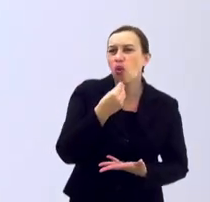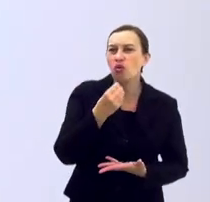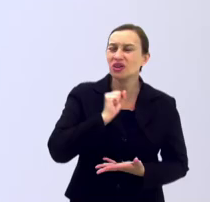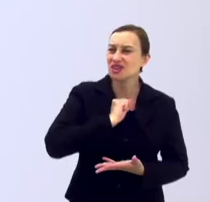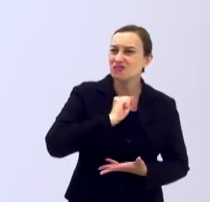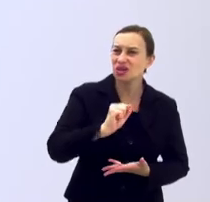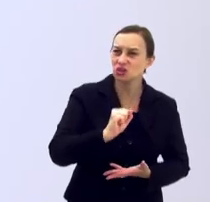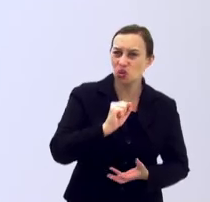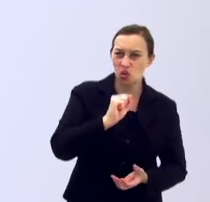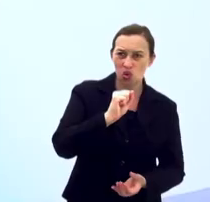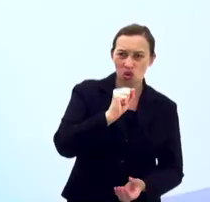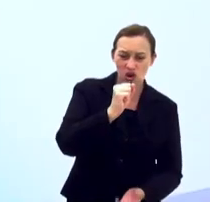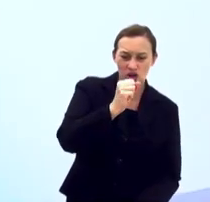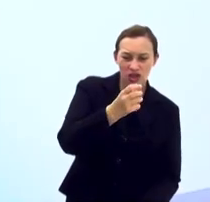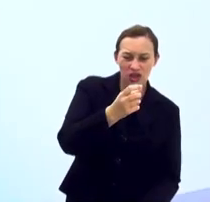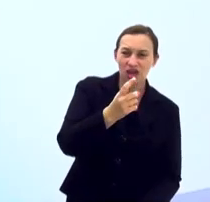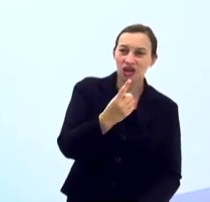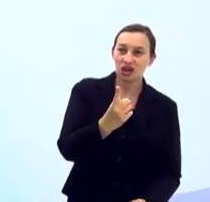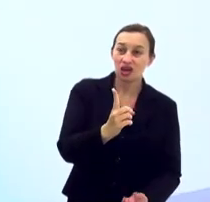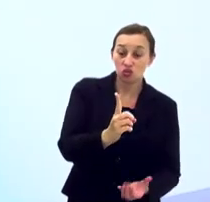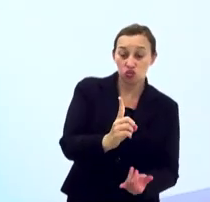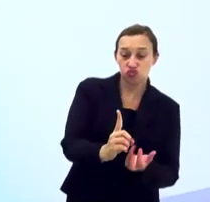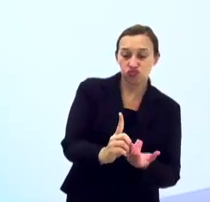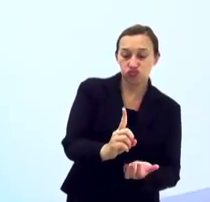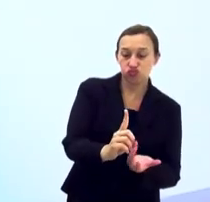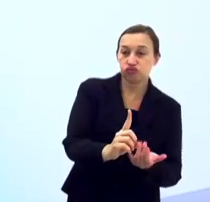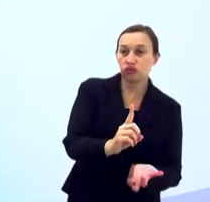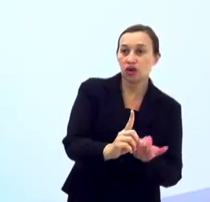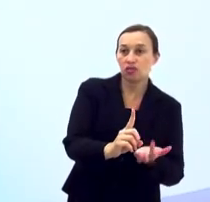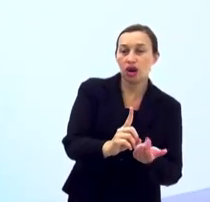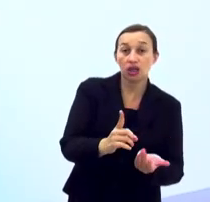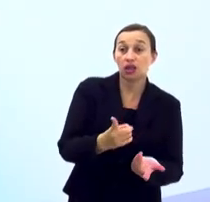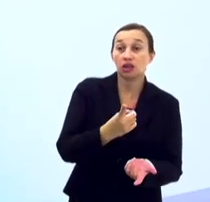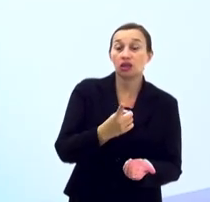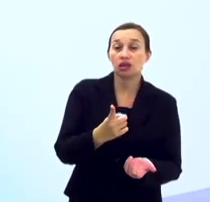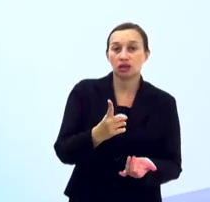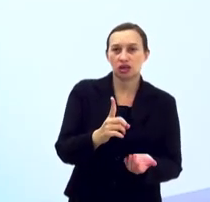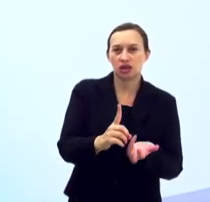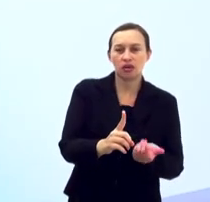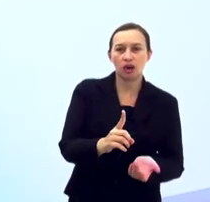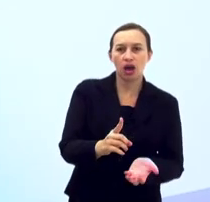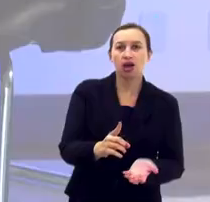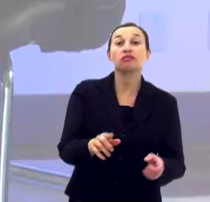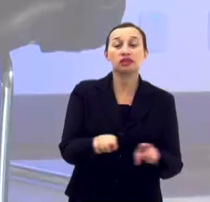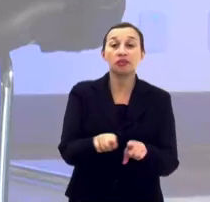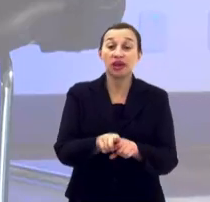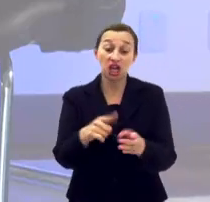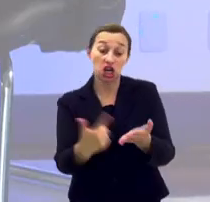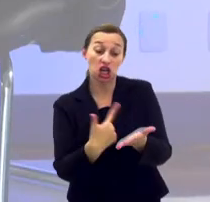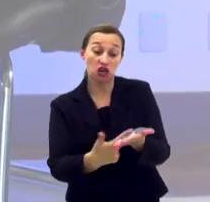um homem que mandou queimar livros. Tinha um prazer de fazer fogueira de livros.